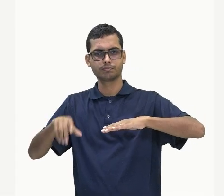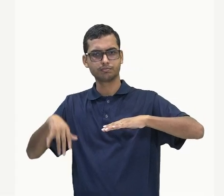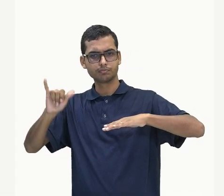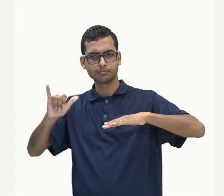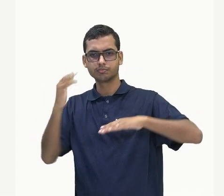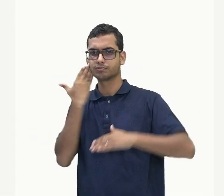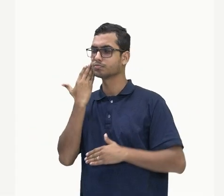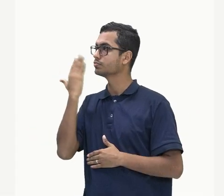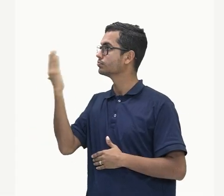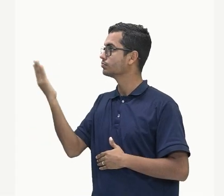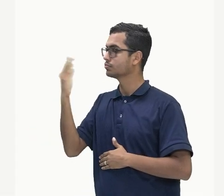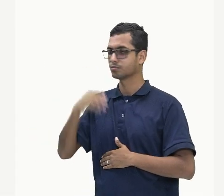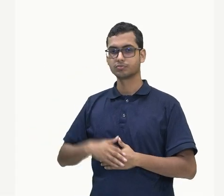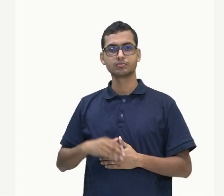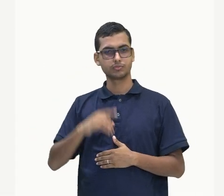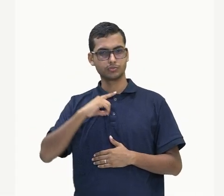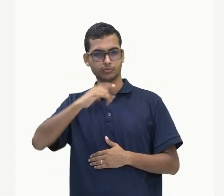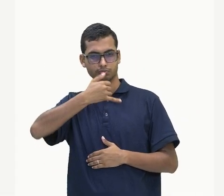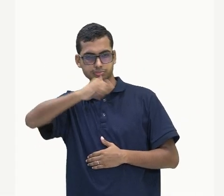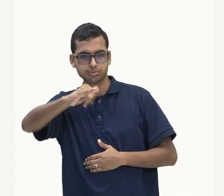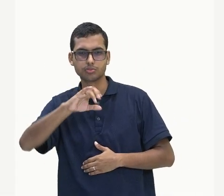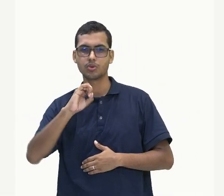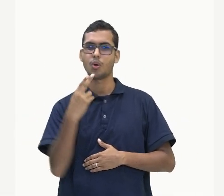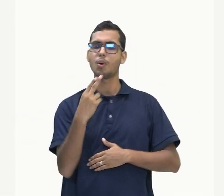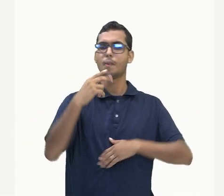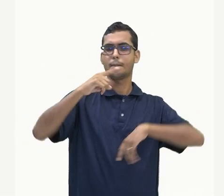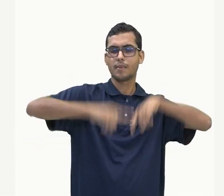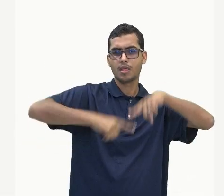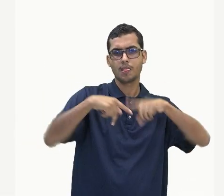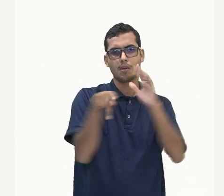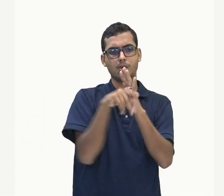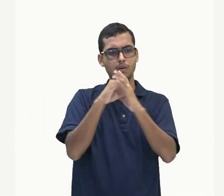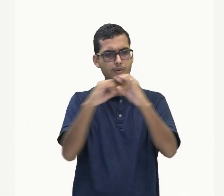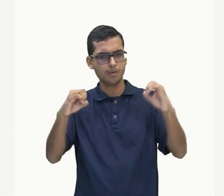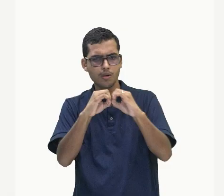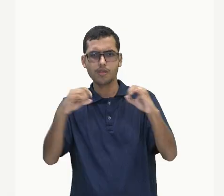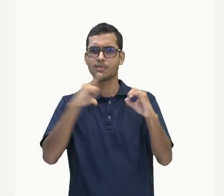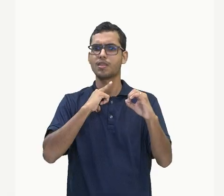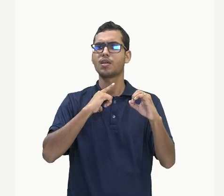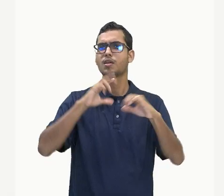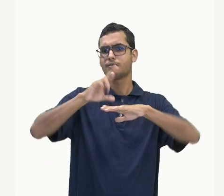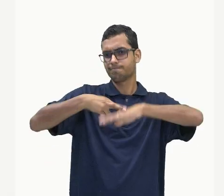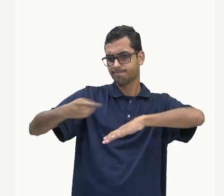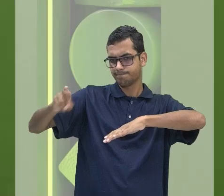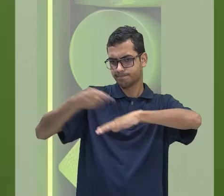cósmicos e decaimento radioativo. Observem na nossa imagem.